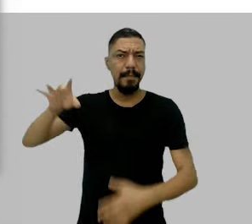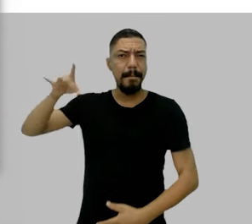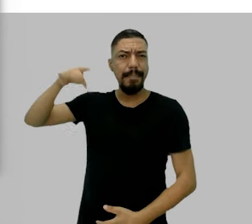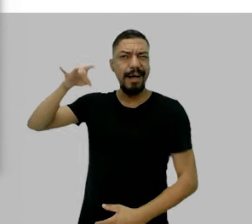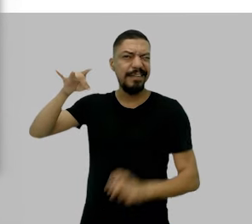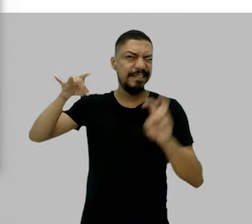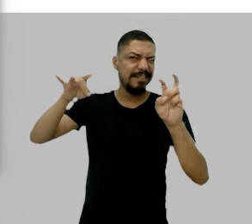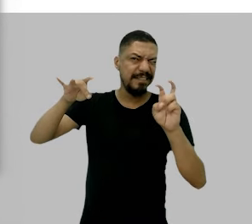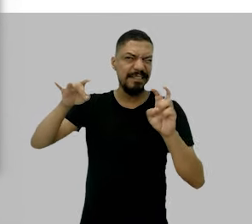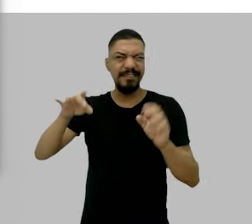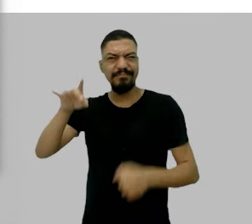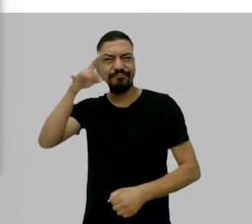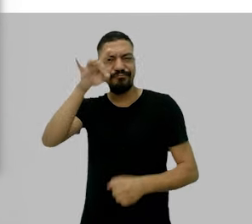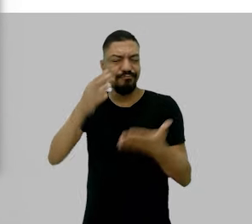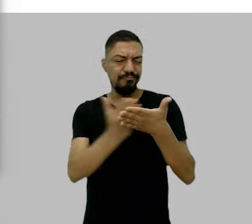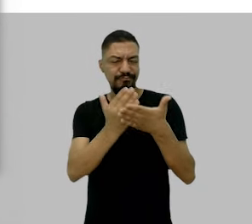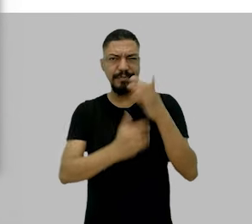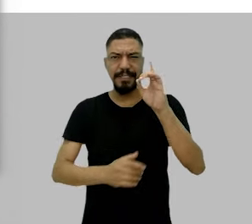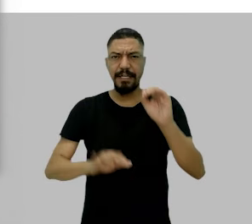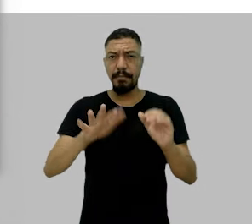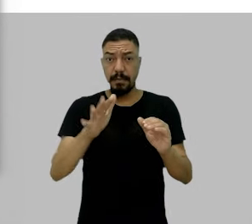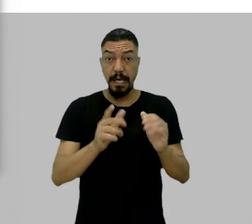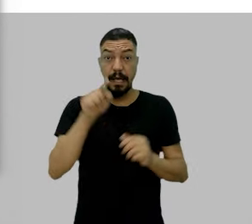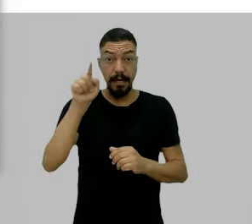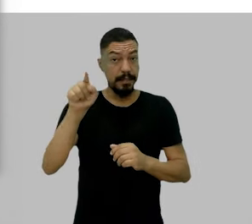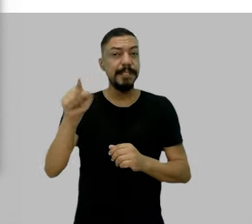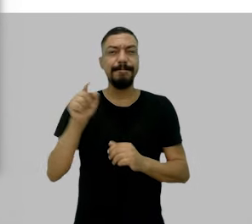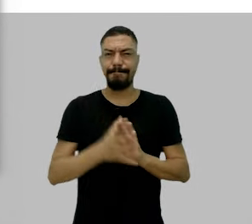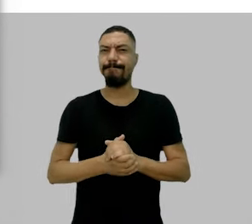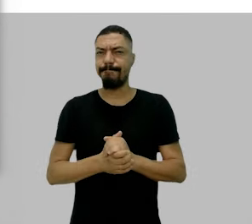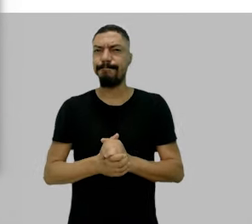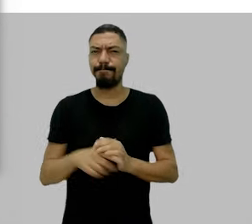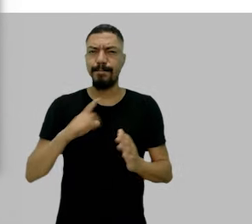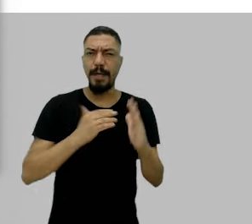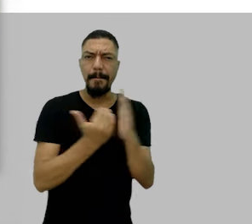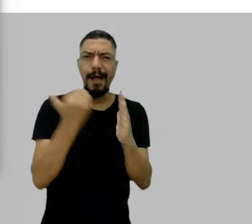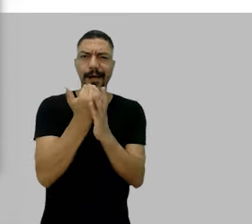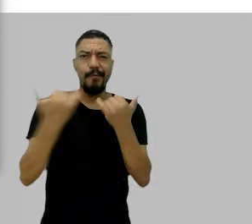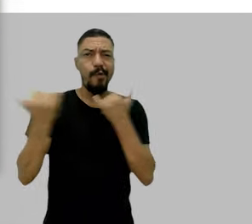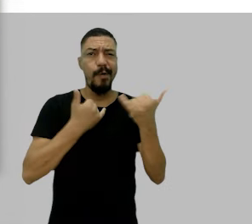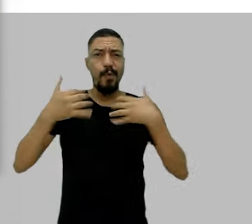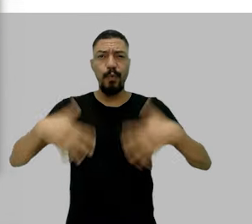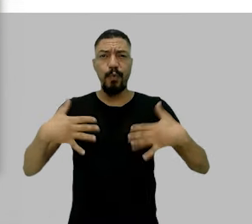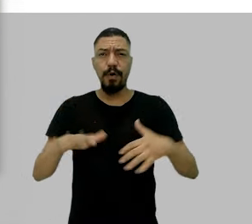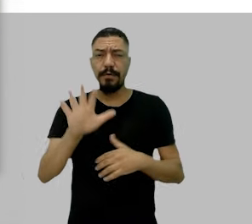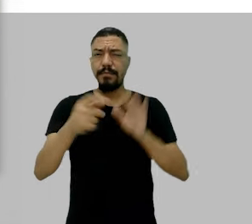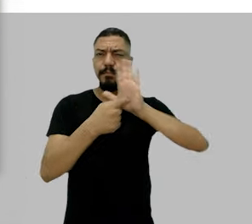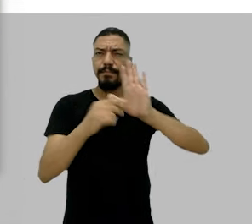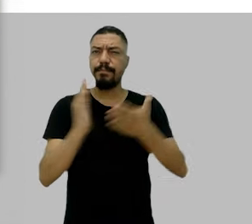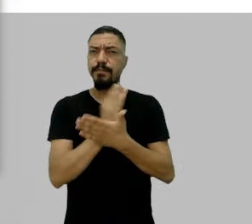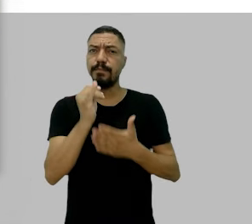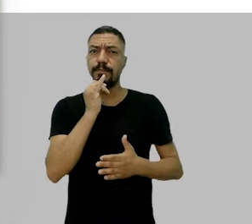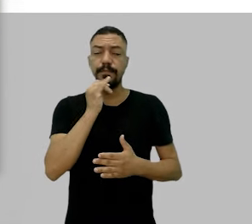10 páginas, mas esses daqui, eles tinham muitas informações. Mas eu vou colocar algum exemplo. Passa para o